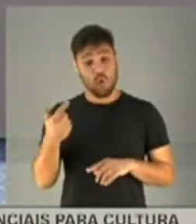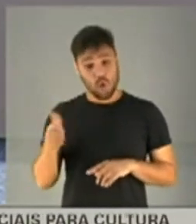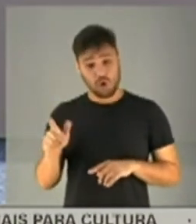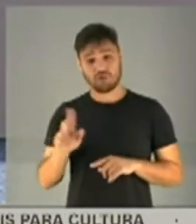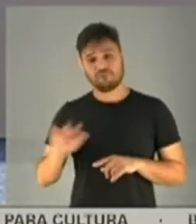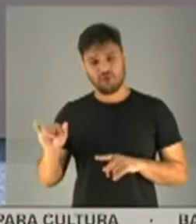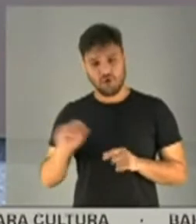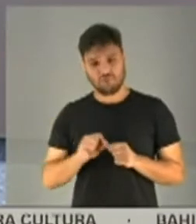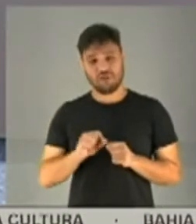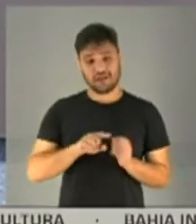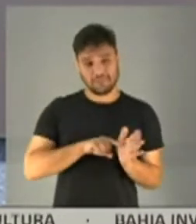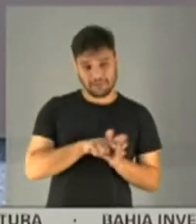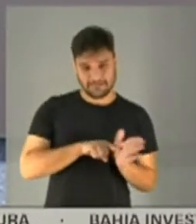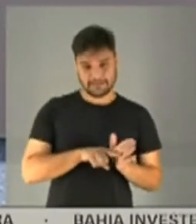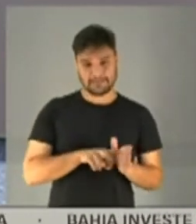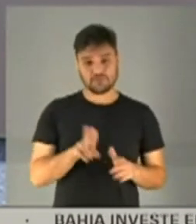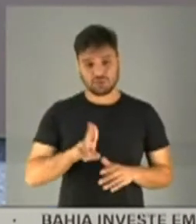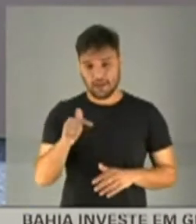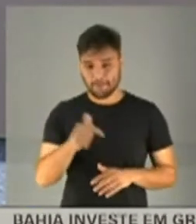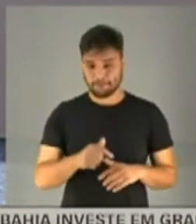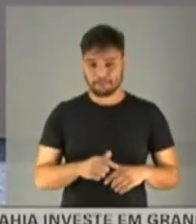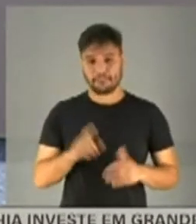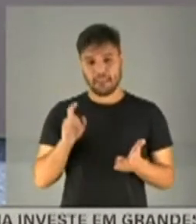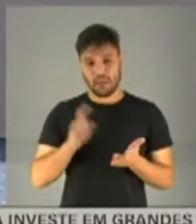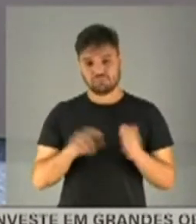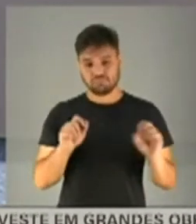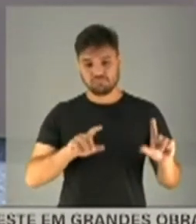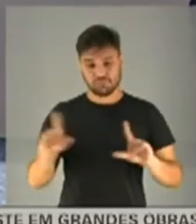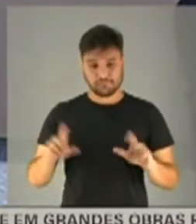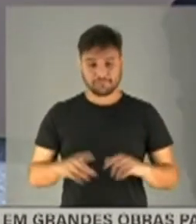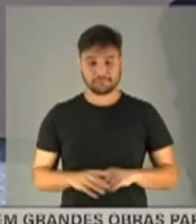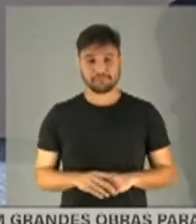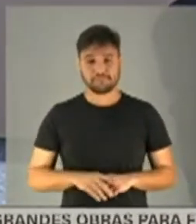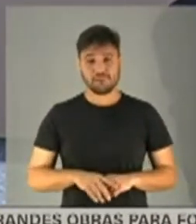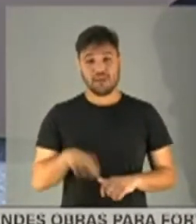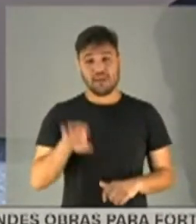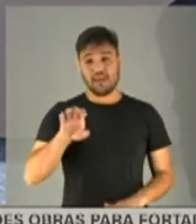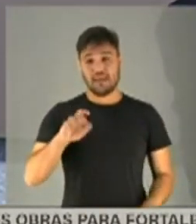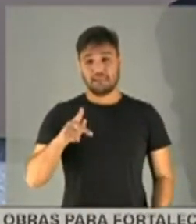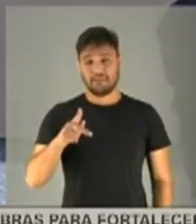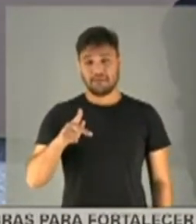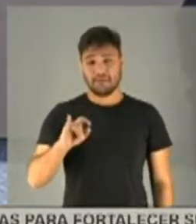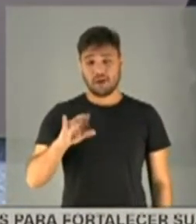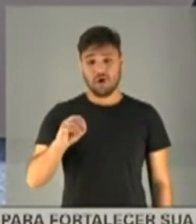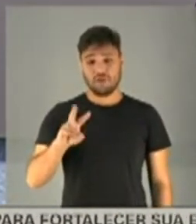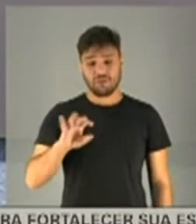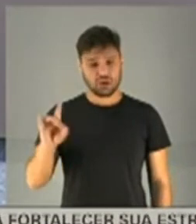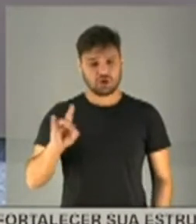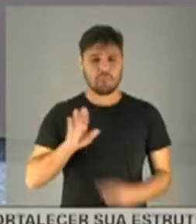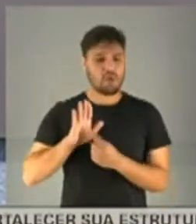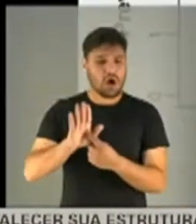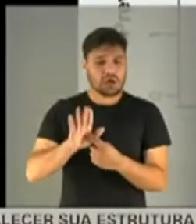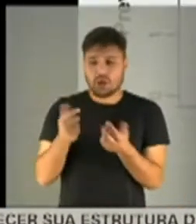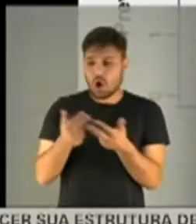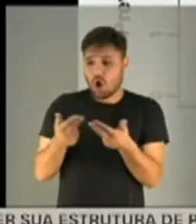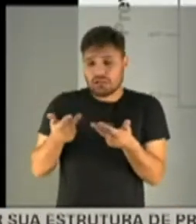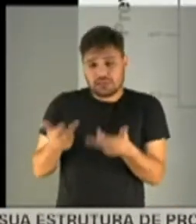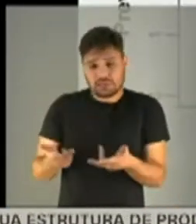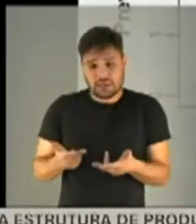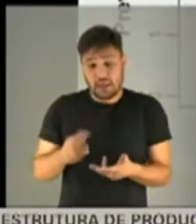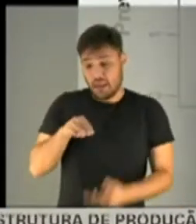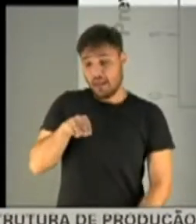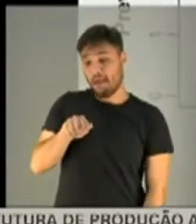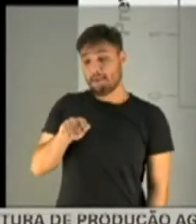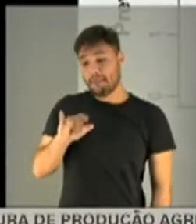fazer a pesquisa. Próximo slide, por favor. O EpiCovid mostrava coisas como essa, que em